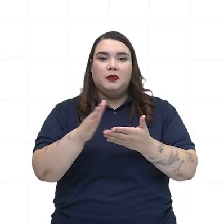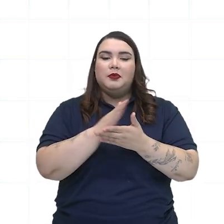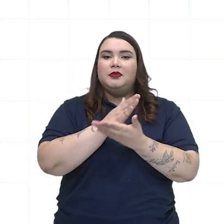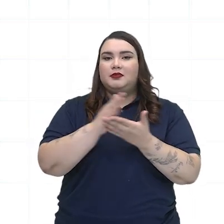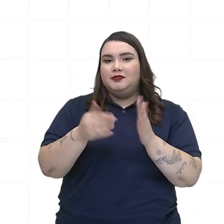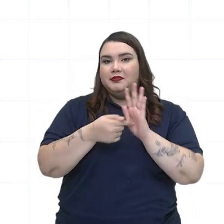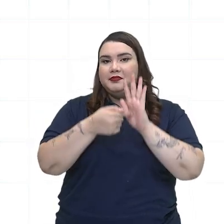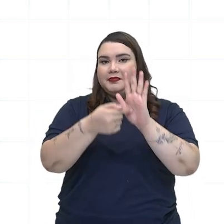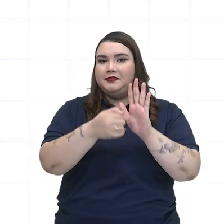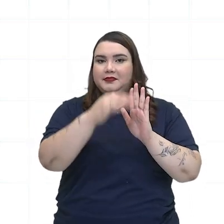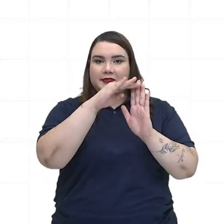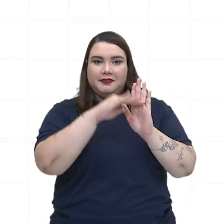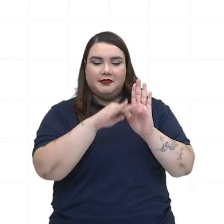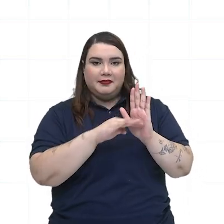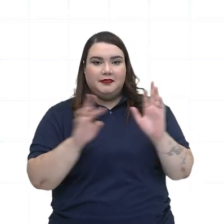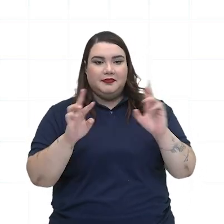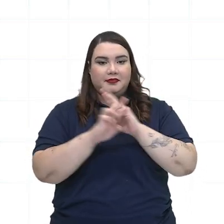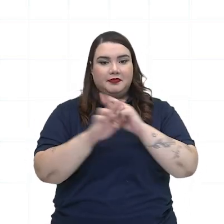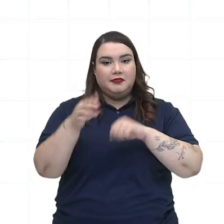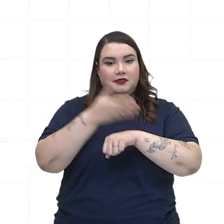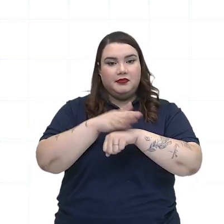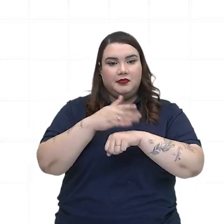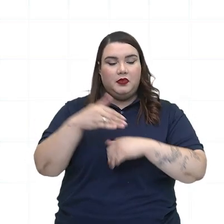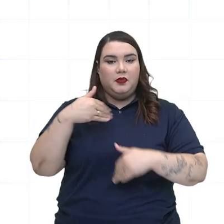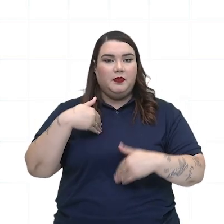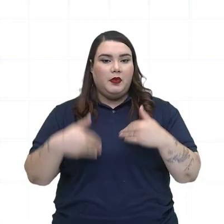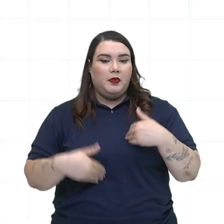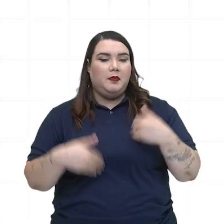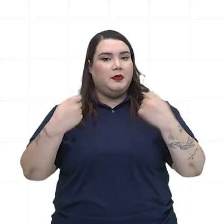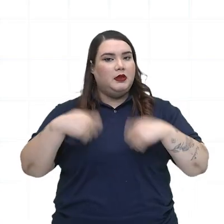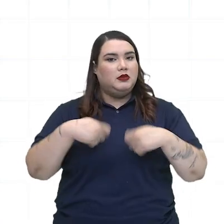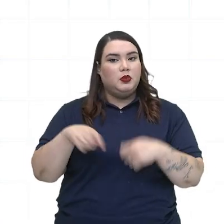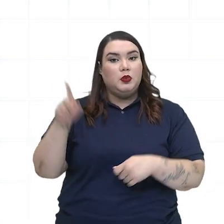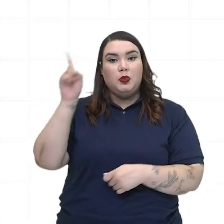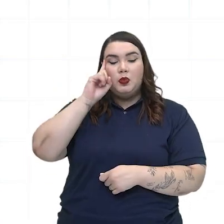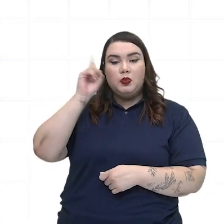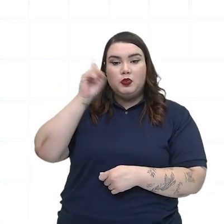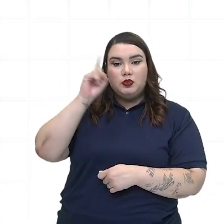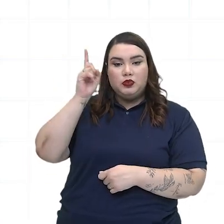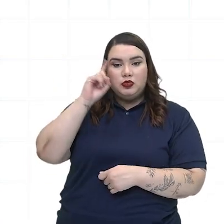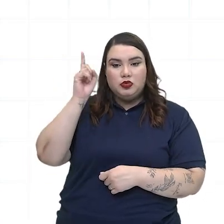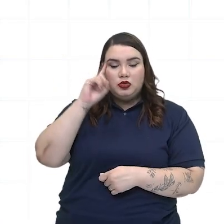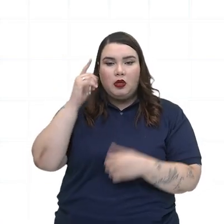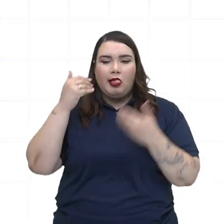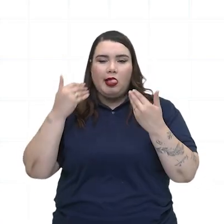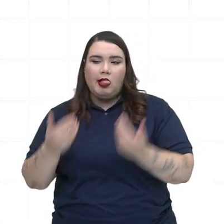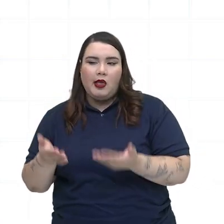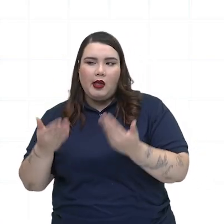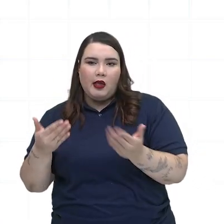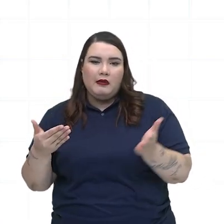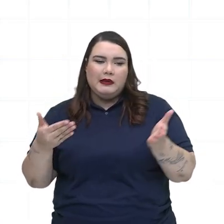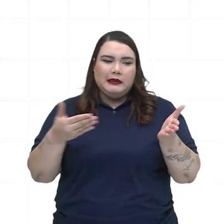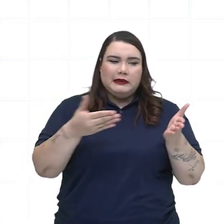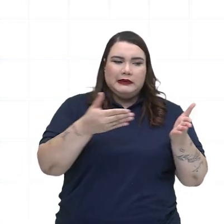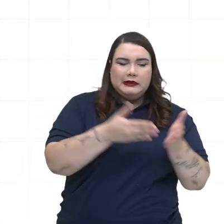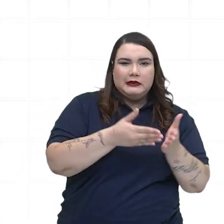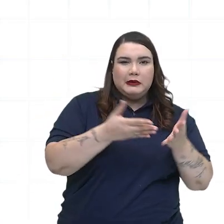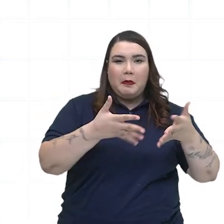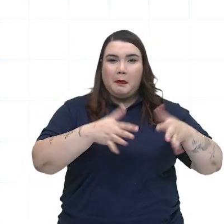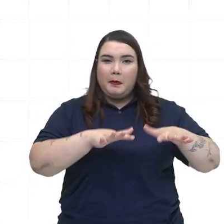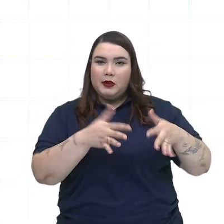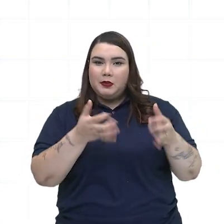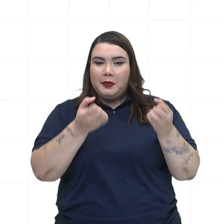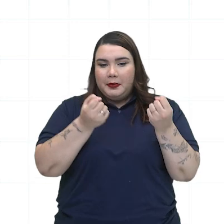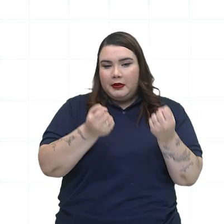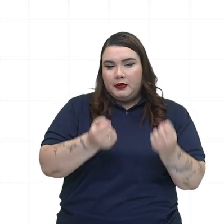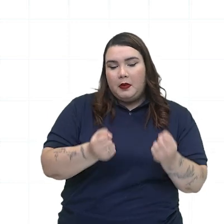atividade física. Ela tem que ser diária, de intensidade leve a moderada. Você pode utilizar